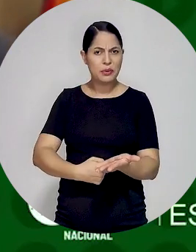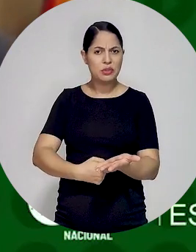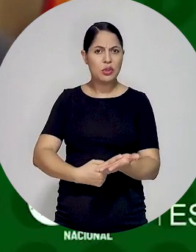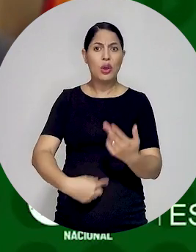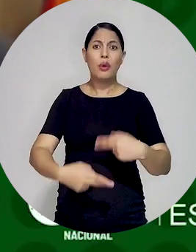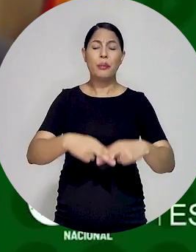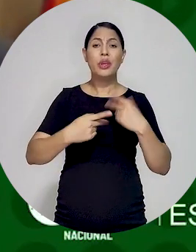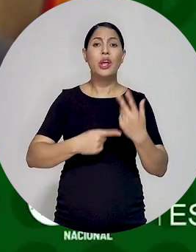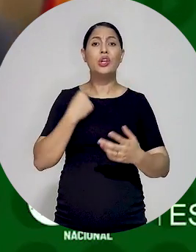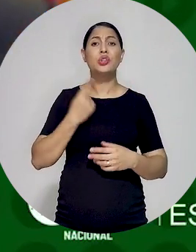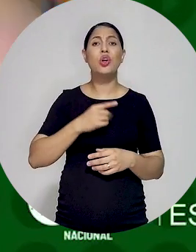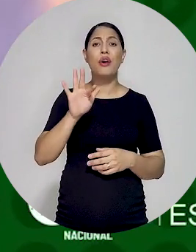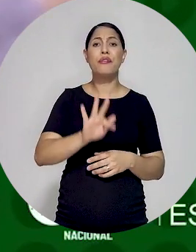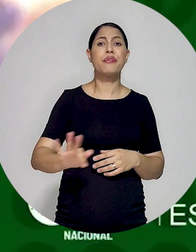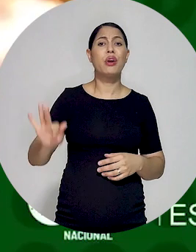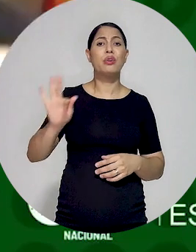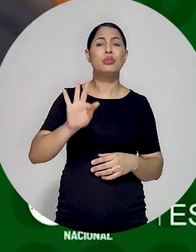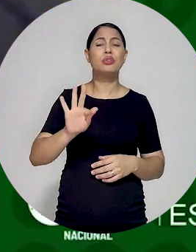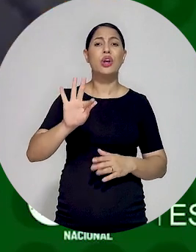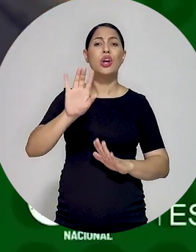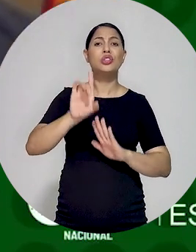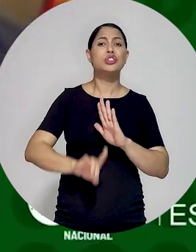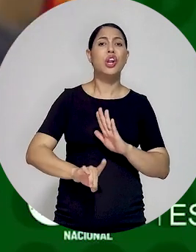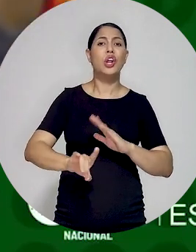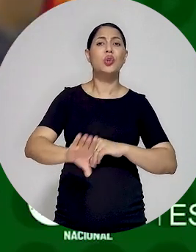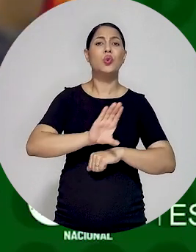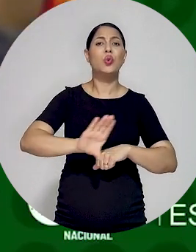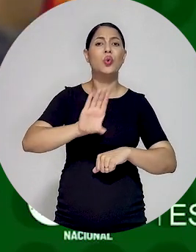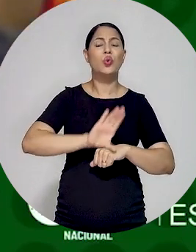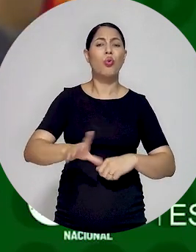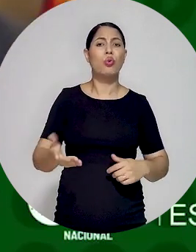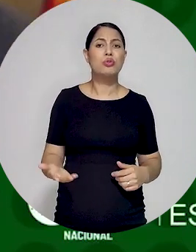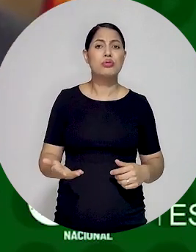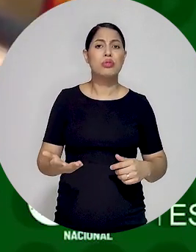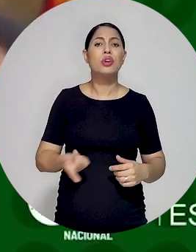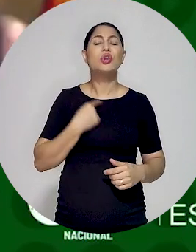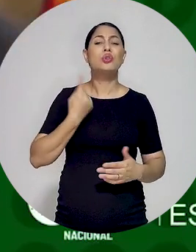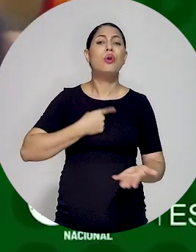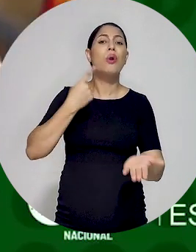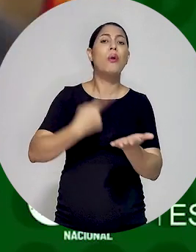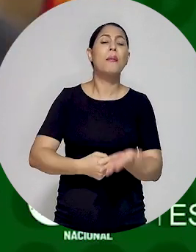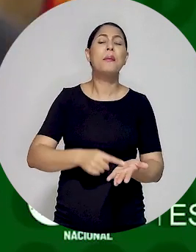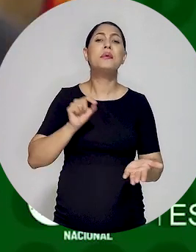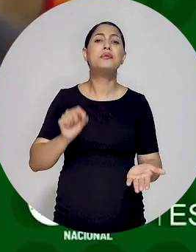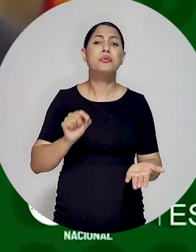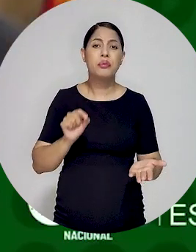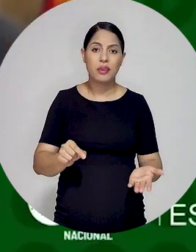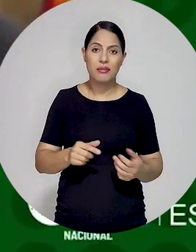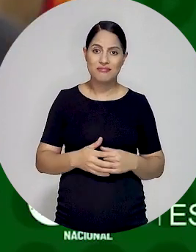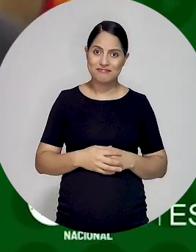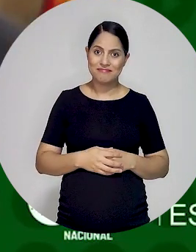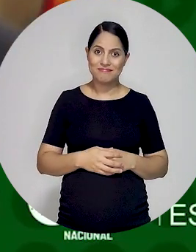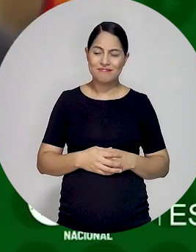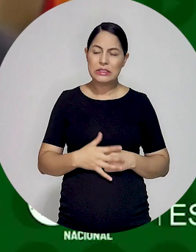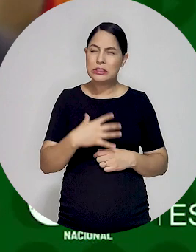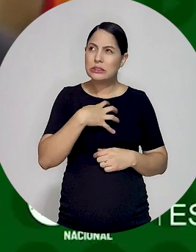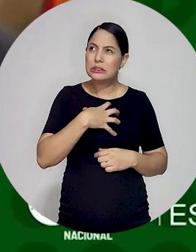que nós assumimos quando entramos na faculdade de Direito. Ninguém entrou nessa faculdade de Direito